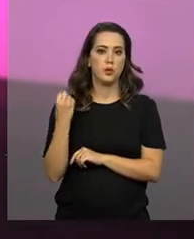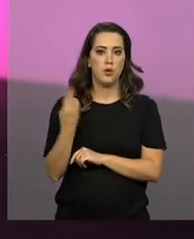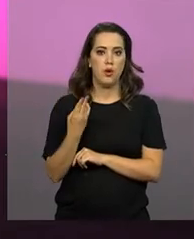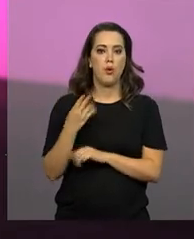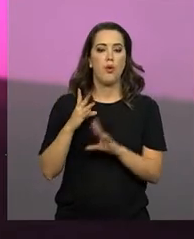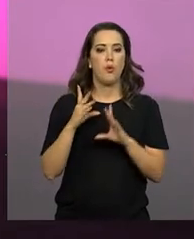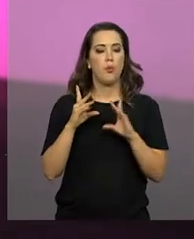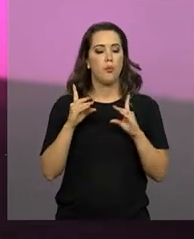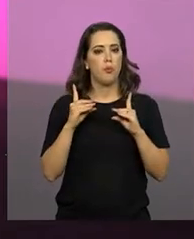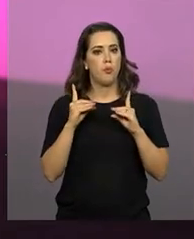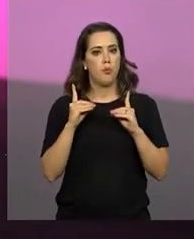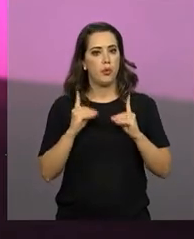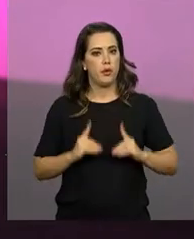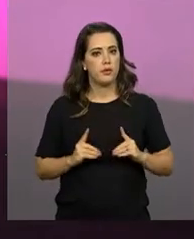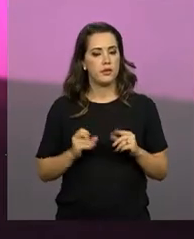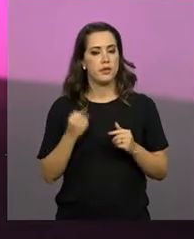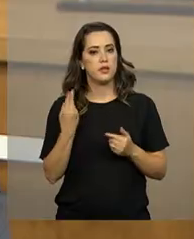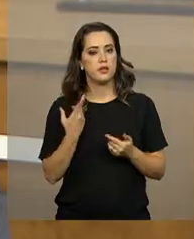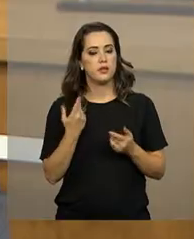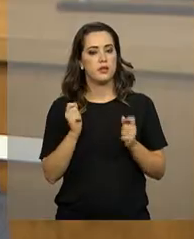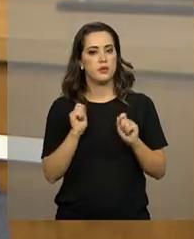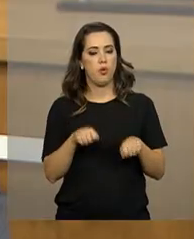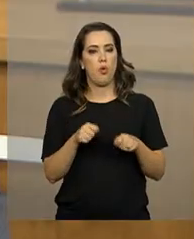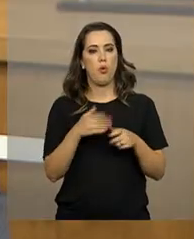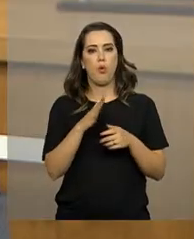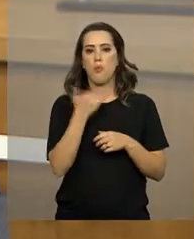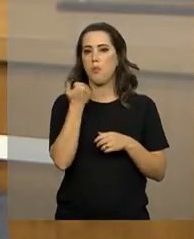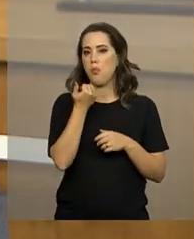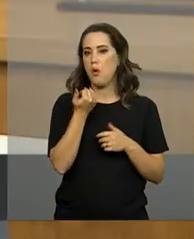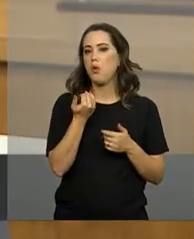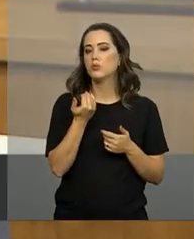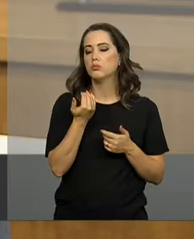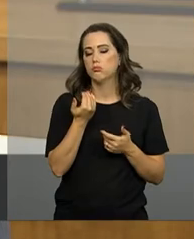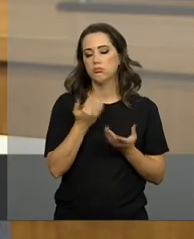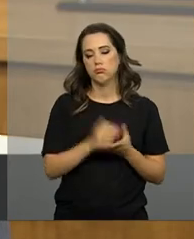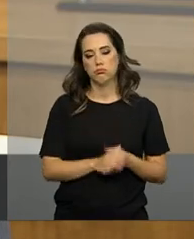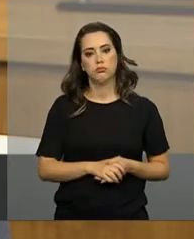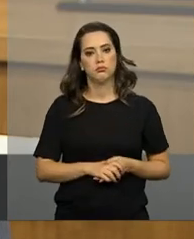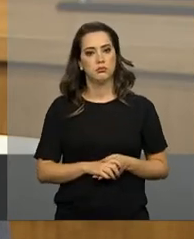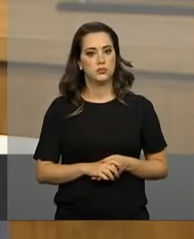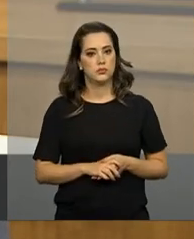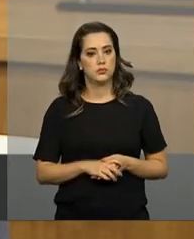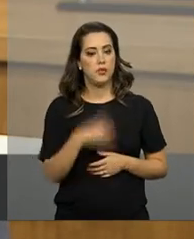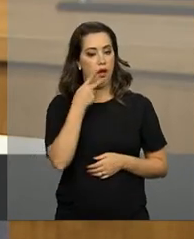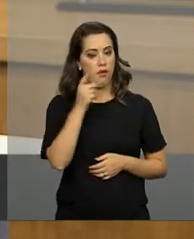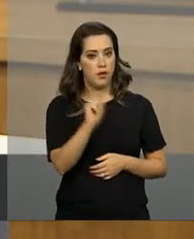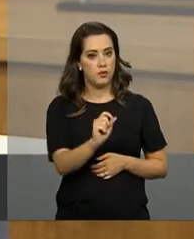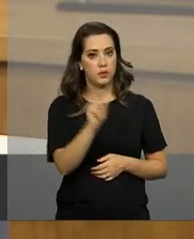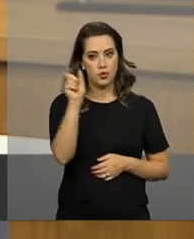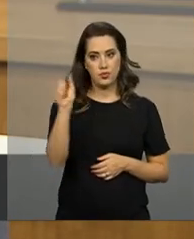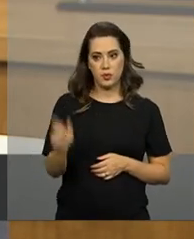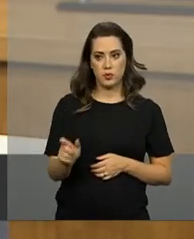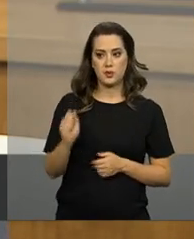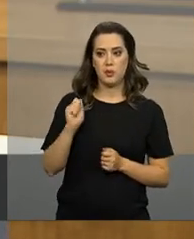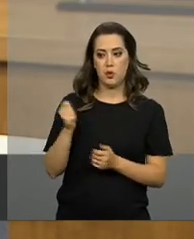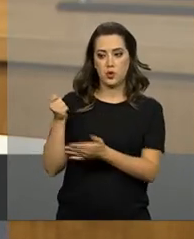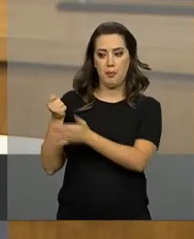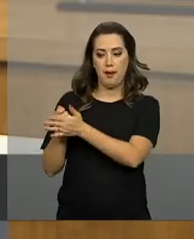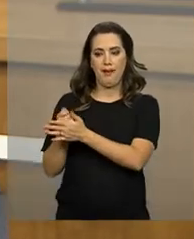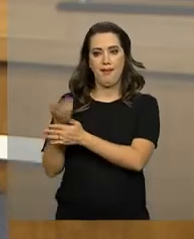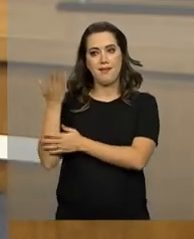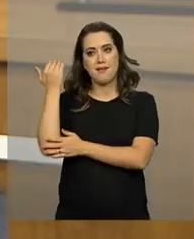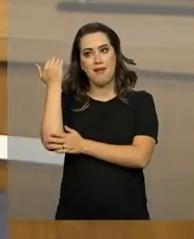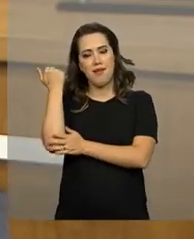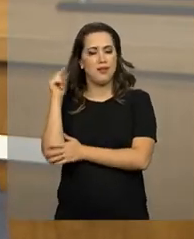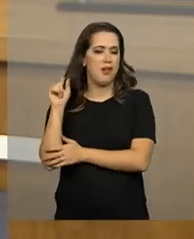por invalidez e pensão por morte. Nós estamos falando de pessoas que podem ter tido contribuições no passado,